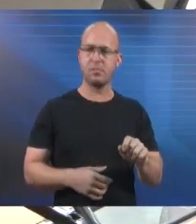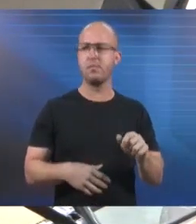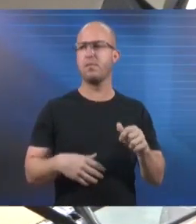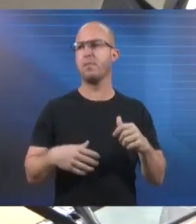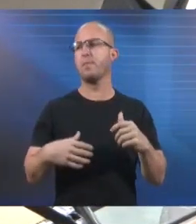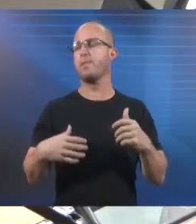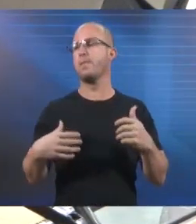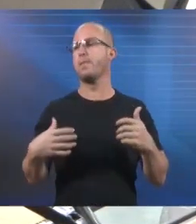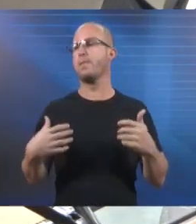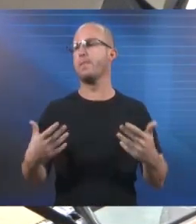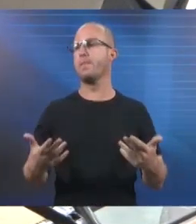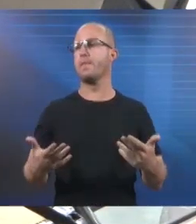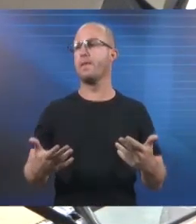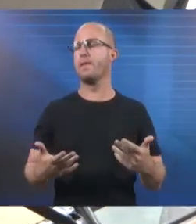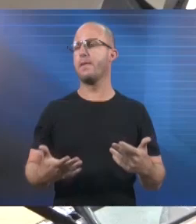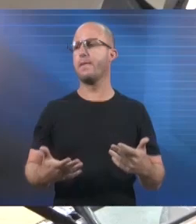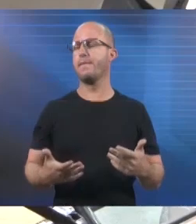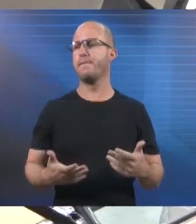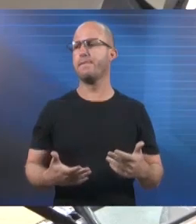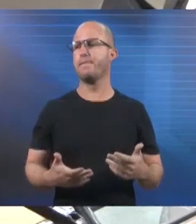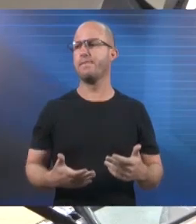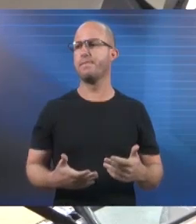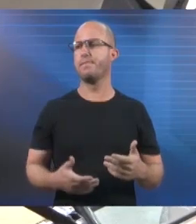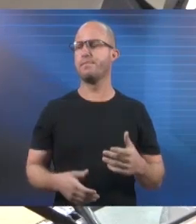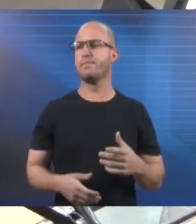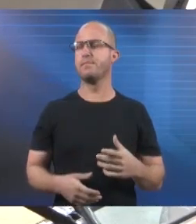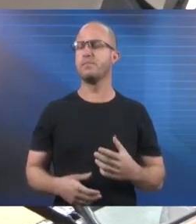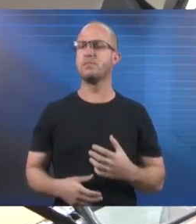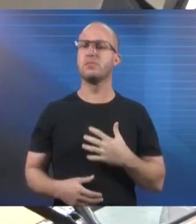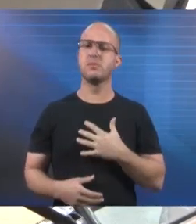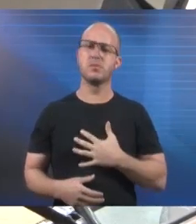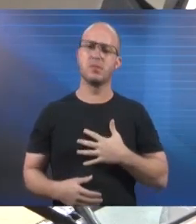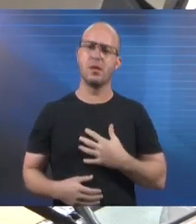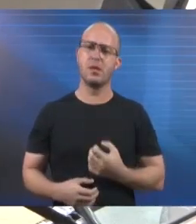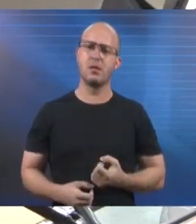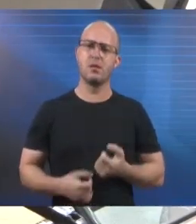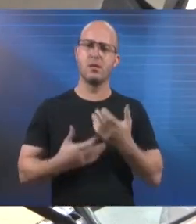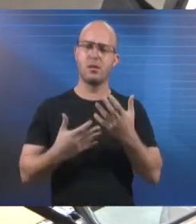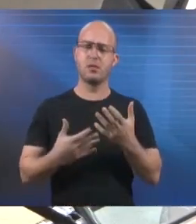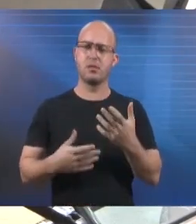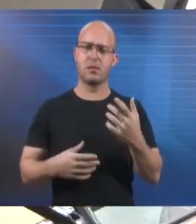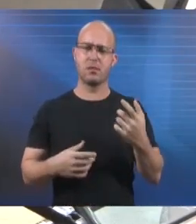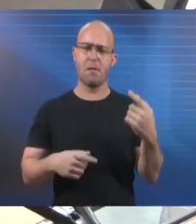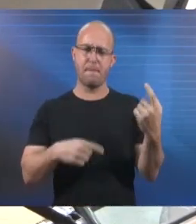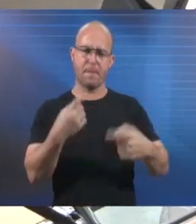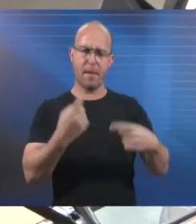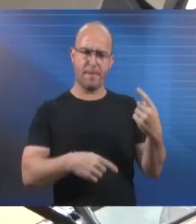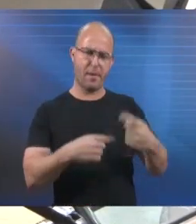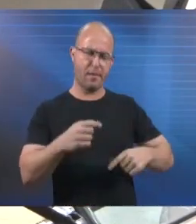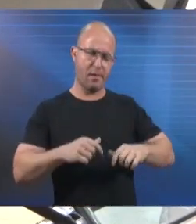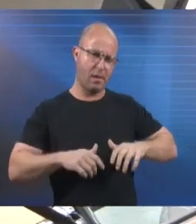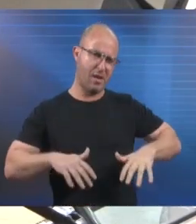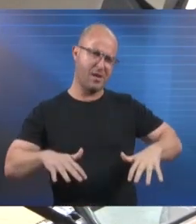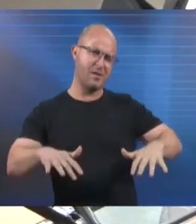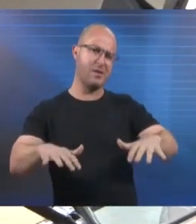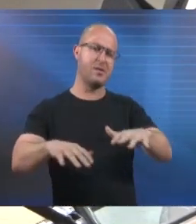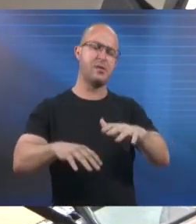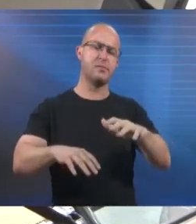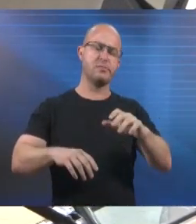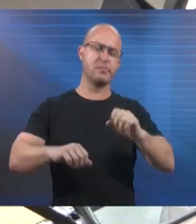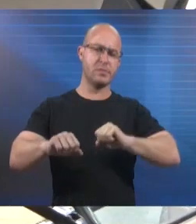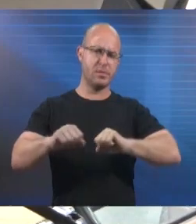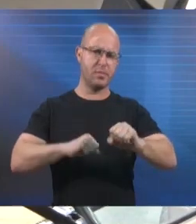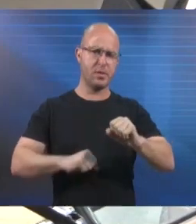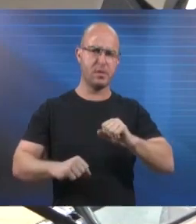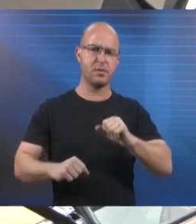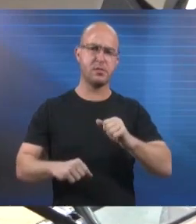então eu quero Deputado tomba extern aqui se tá tendo politização desse debate sobre